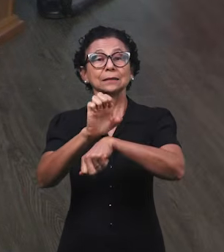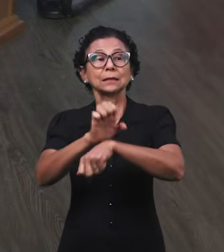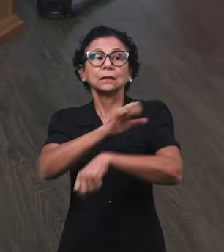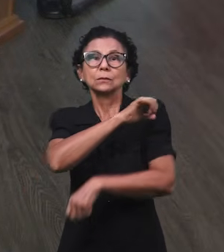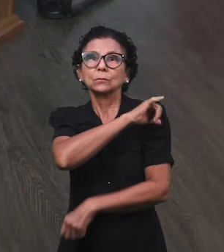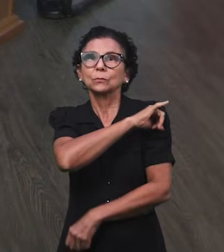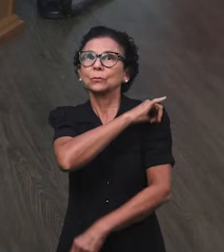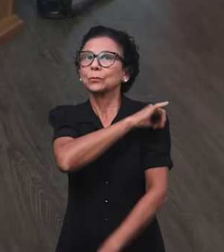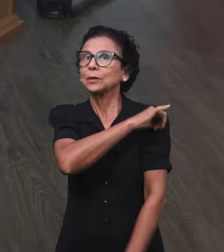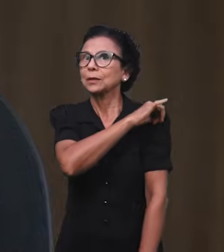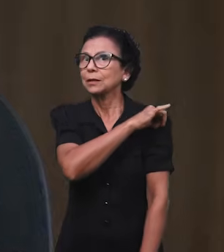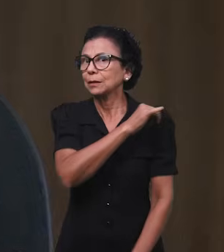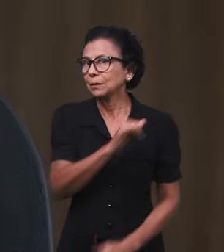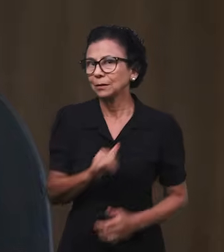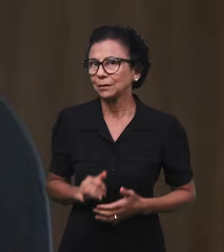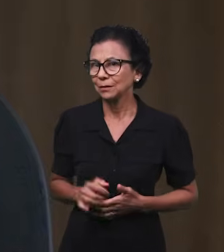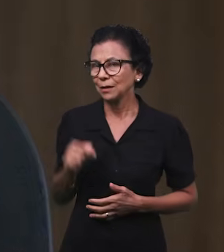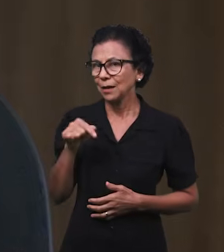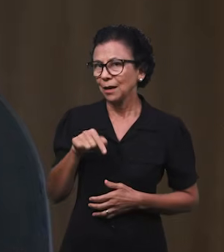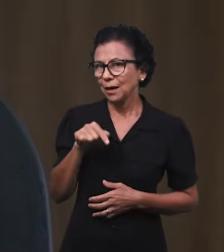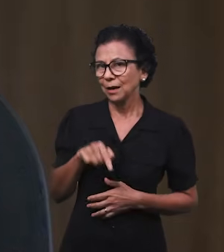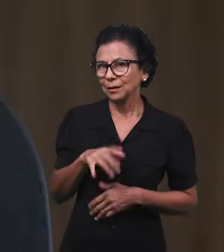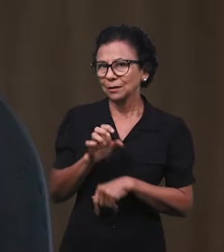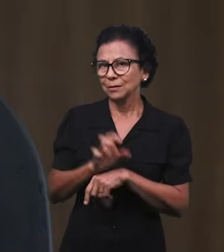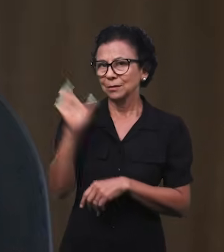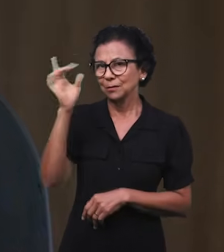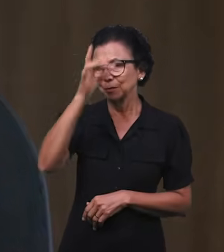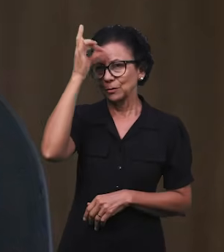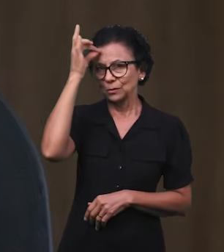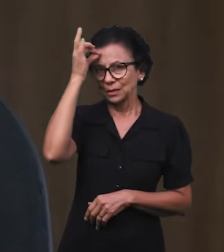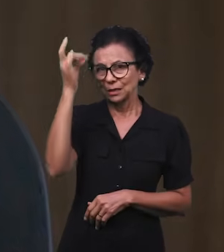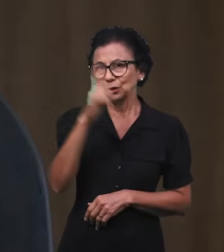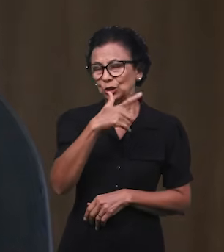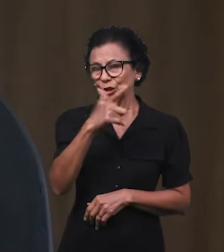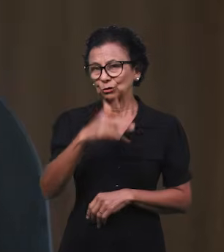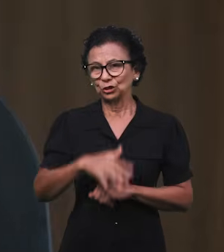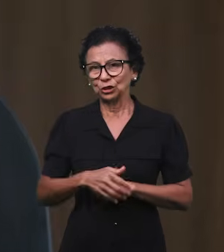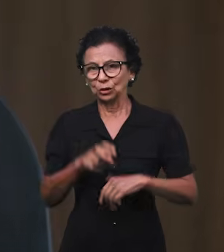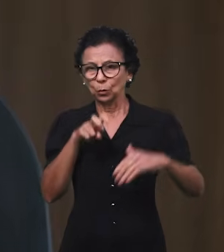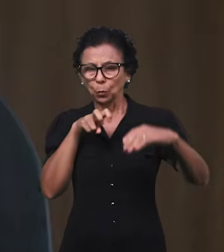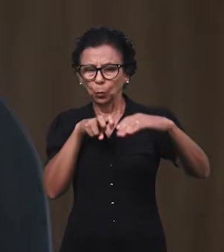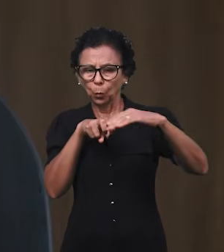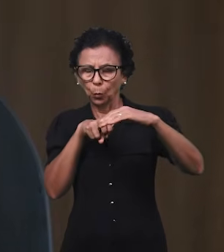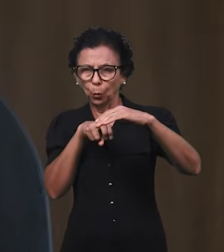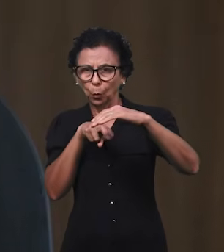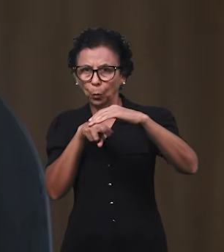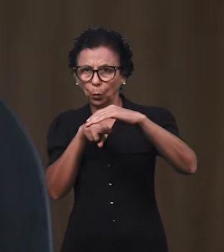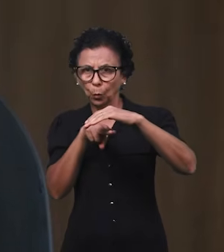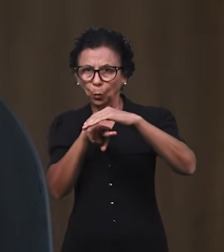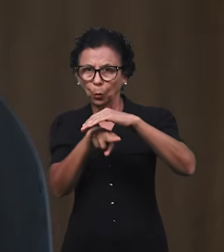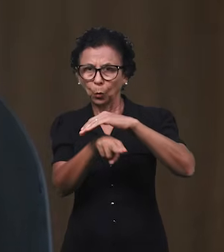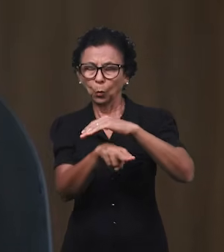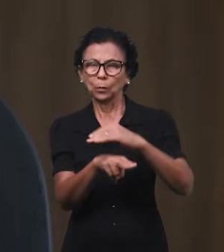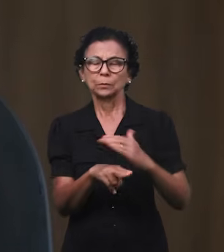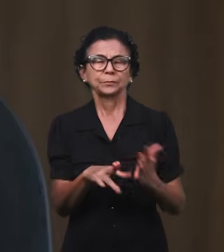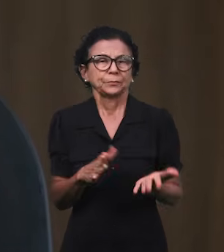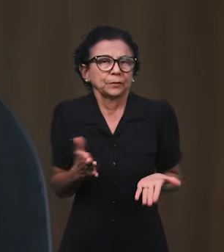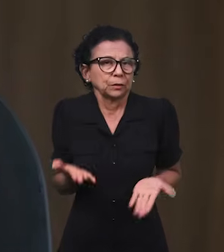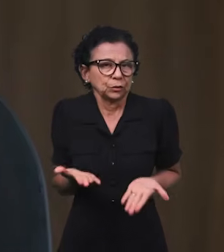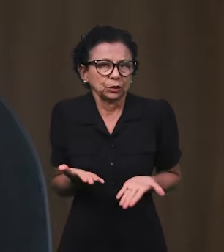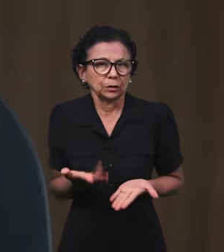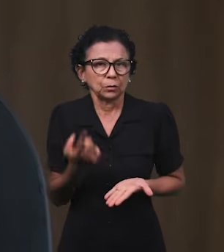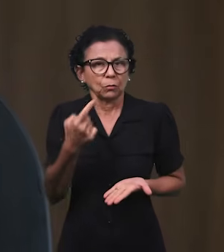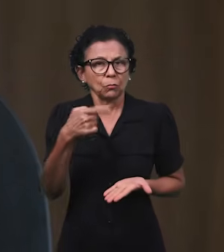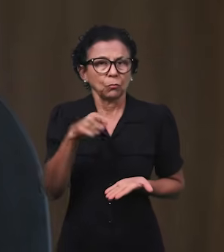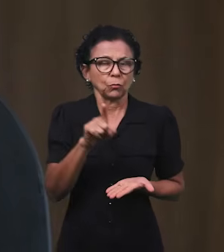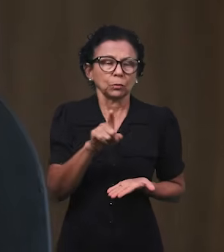nem não tinha aqui ressonância magnética. Então era Rio de Janeiro ou Belo Horizonte. Eu